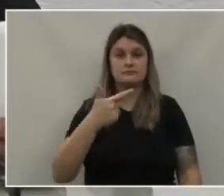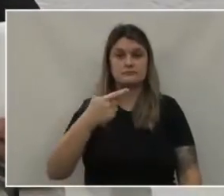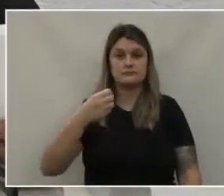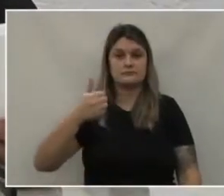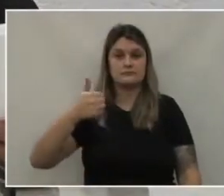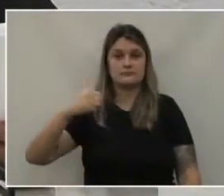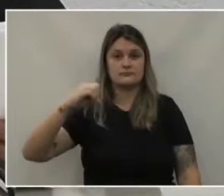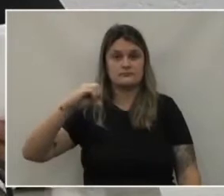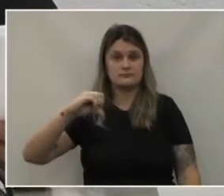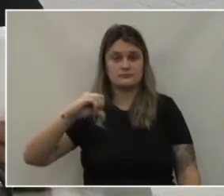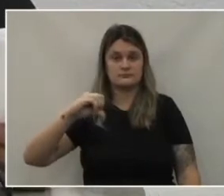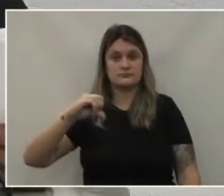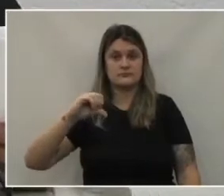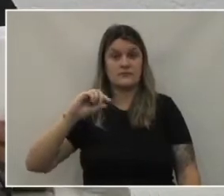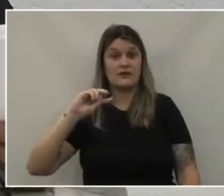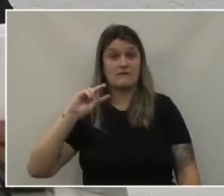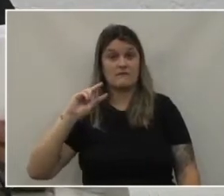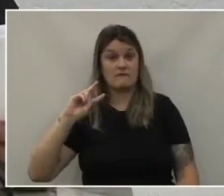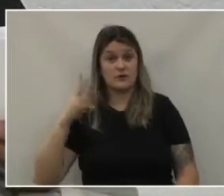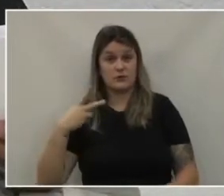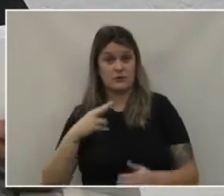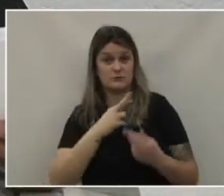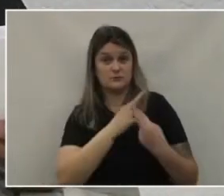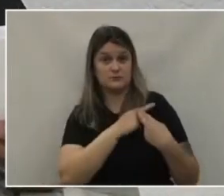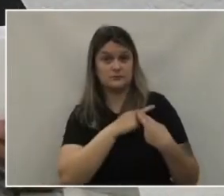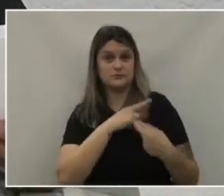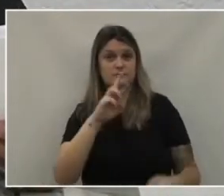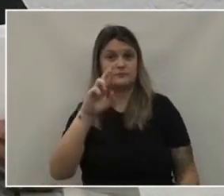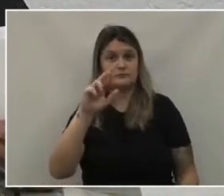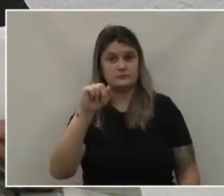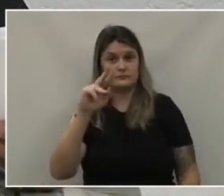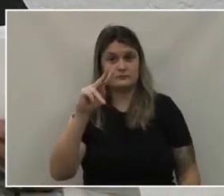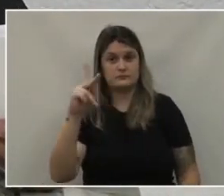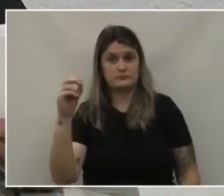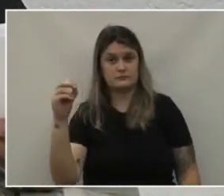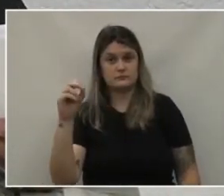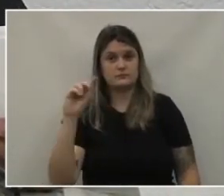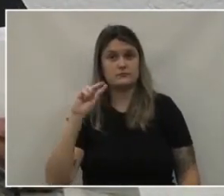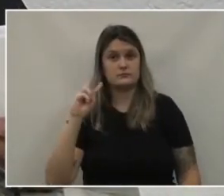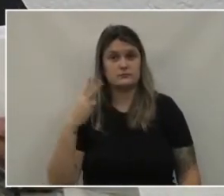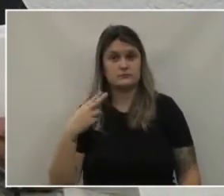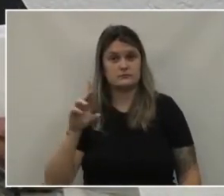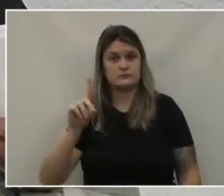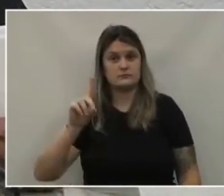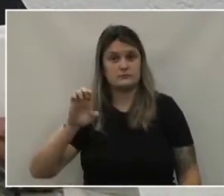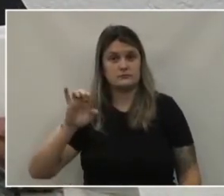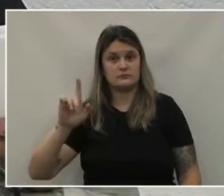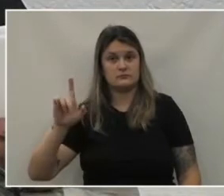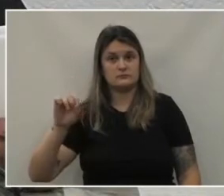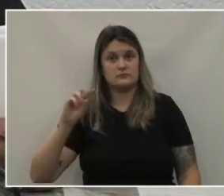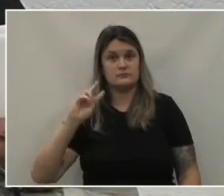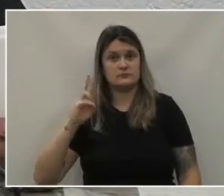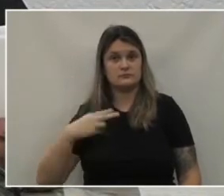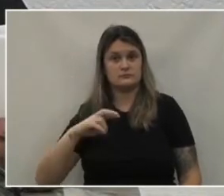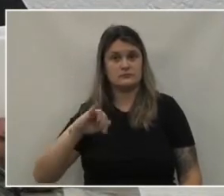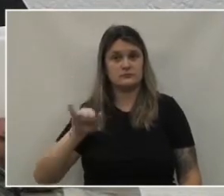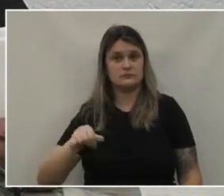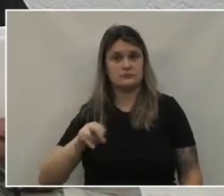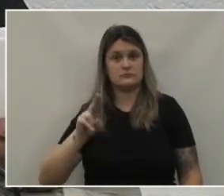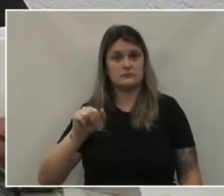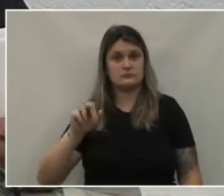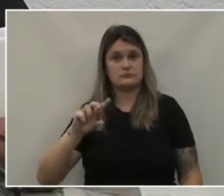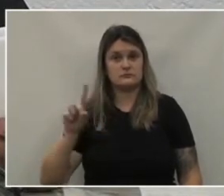49/2019, dos vereadores Valdecir José Rático, Diego dos Santos e Juarez Leandro de